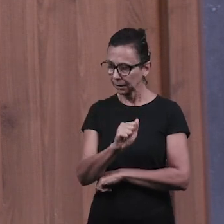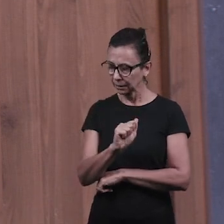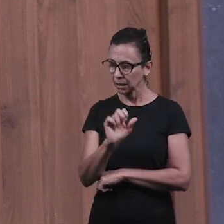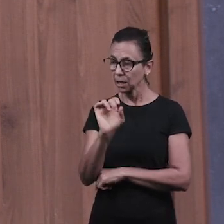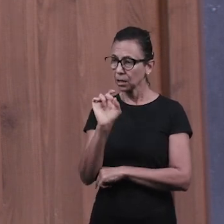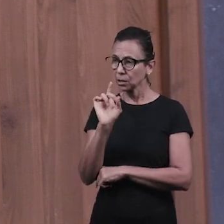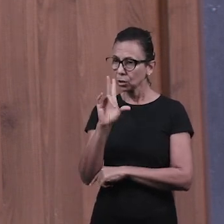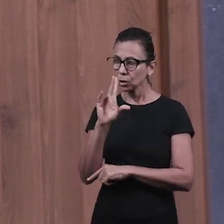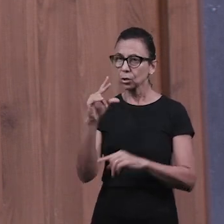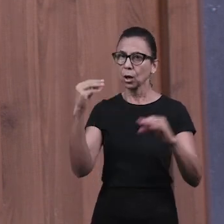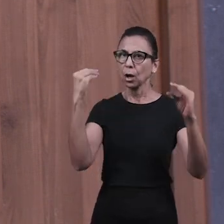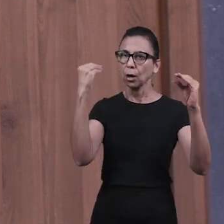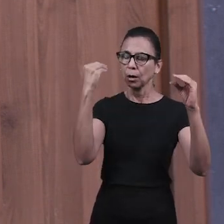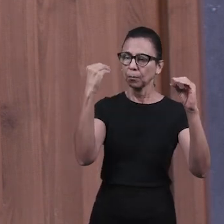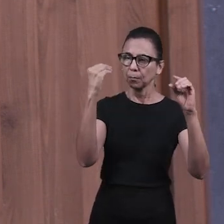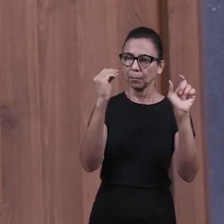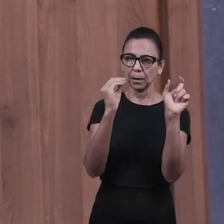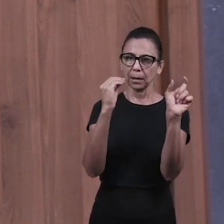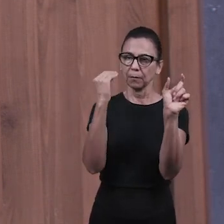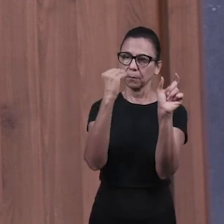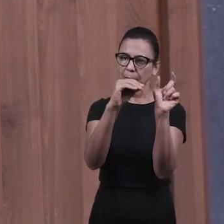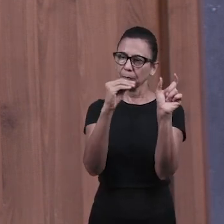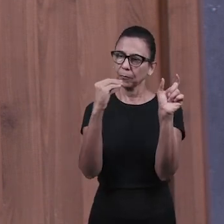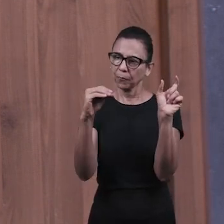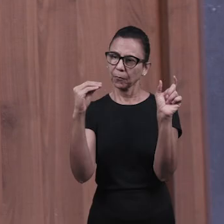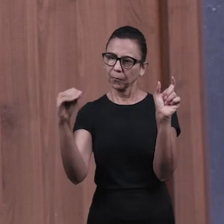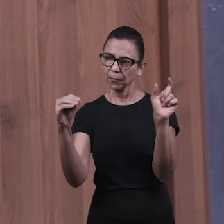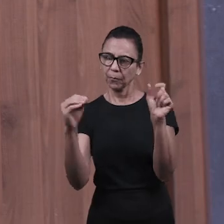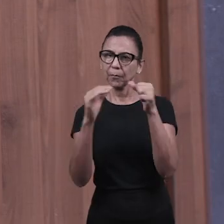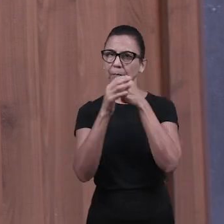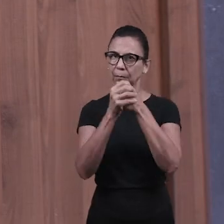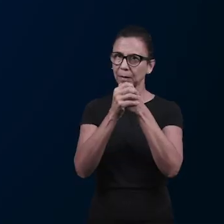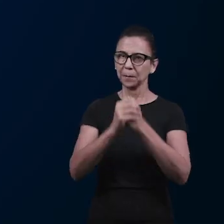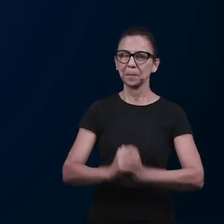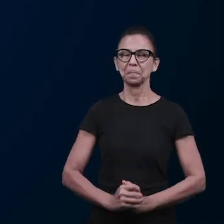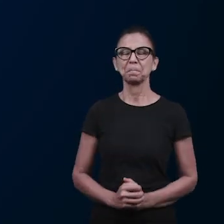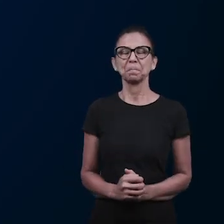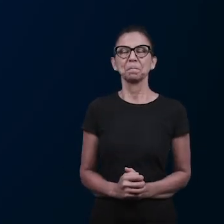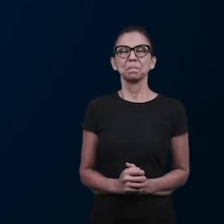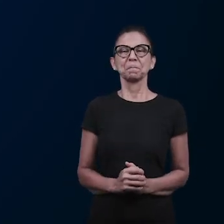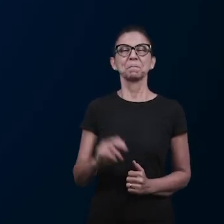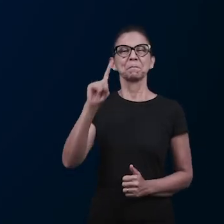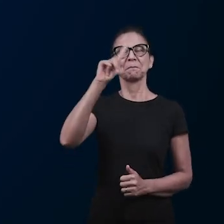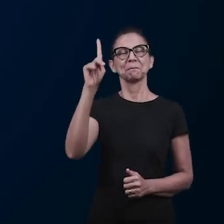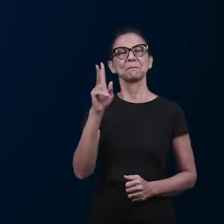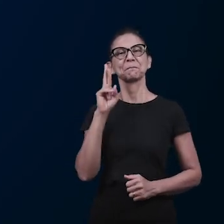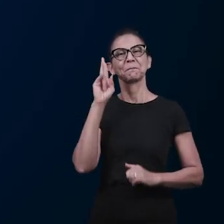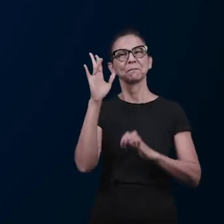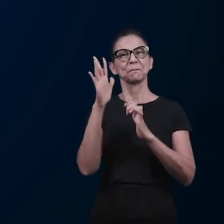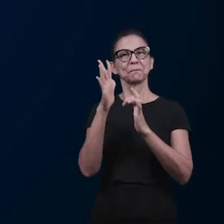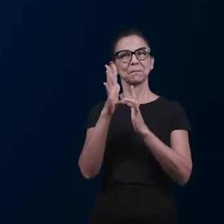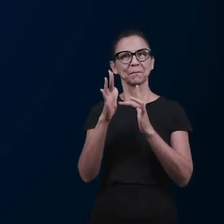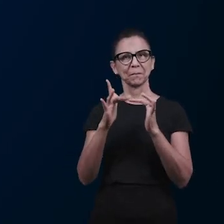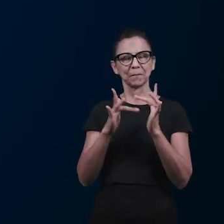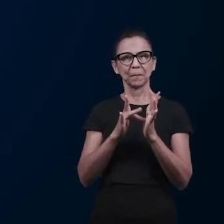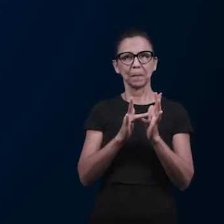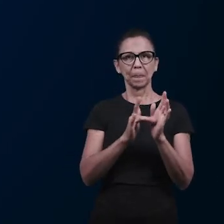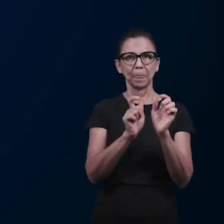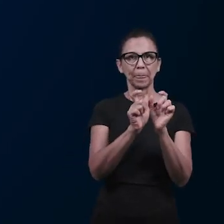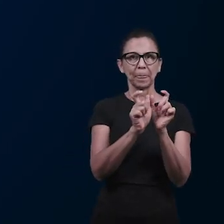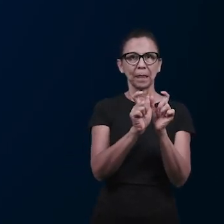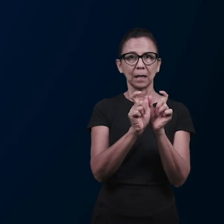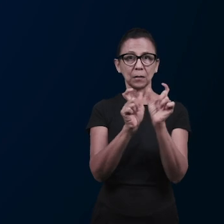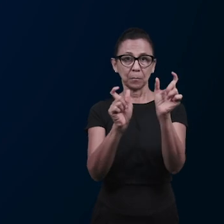somente completando as palavras. Amém? A paz do Senhor Jesus. Complete